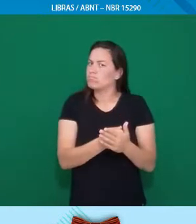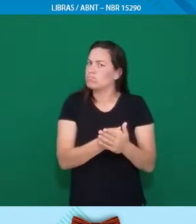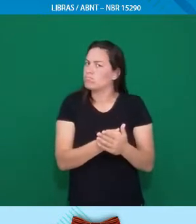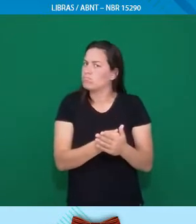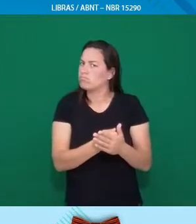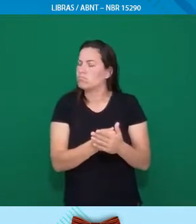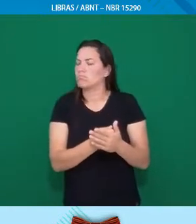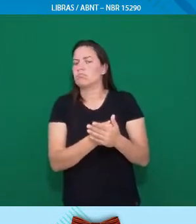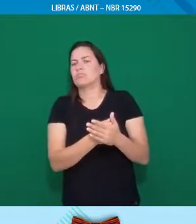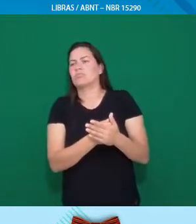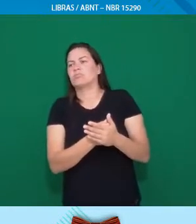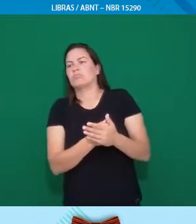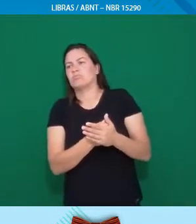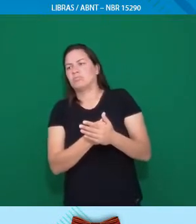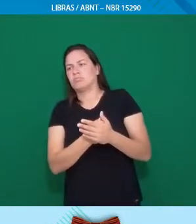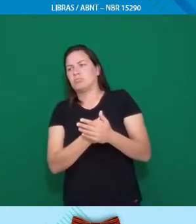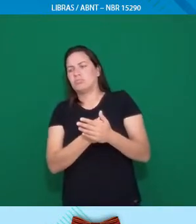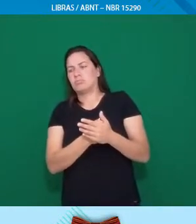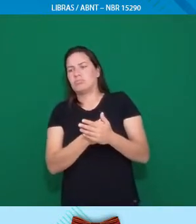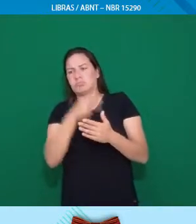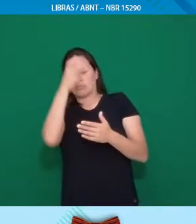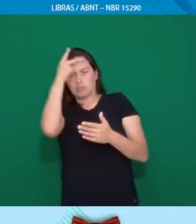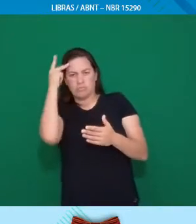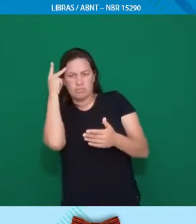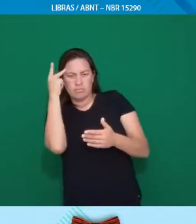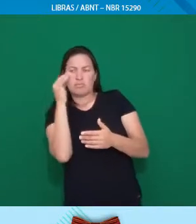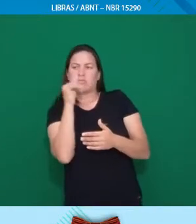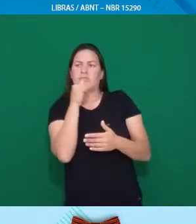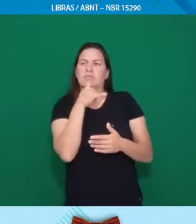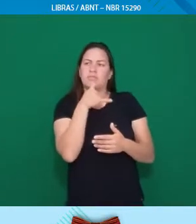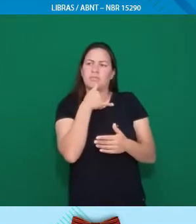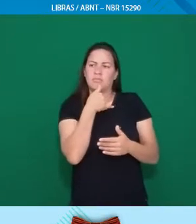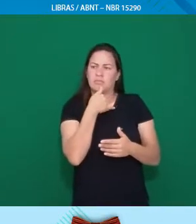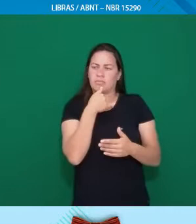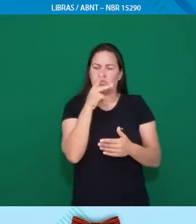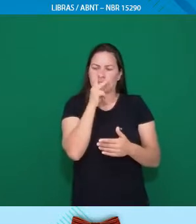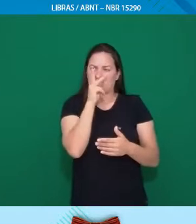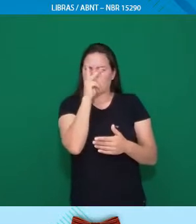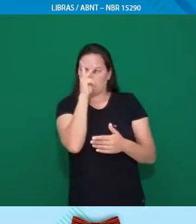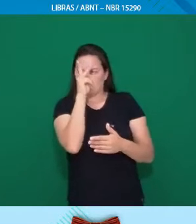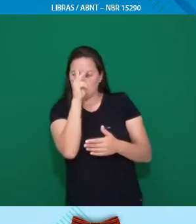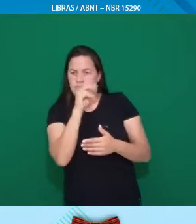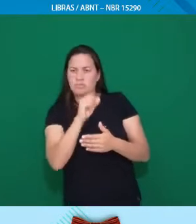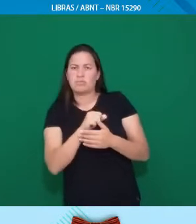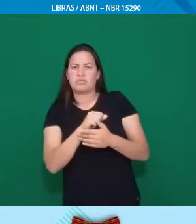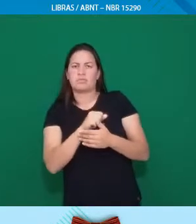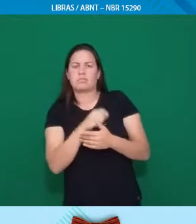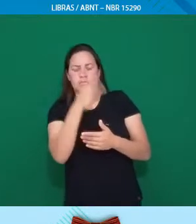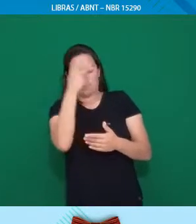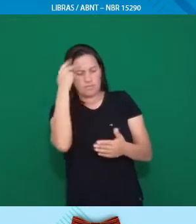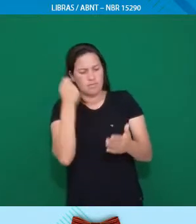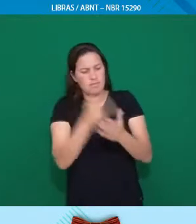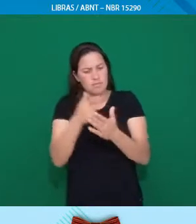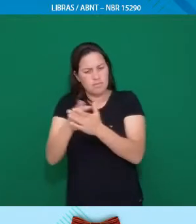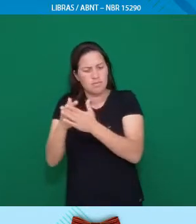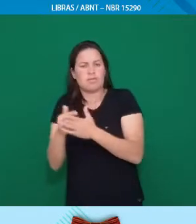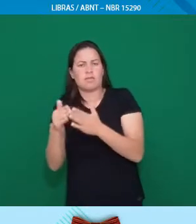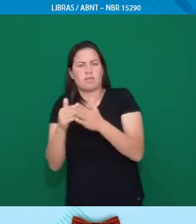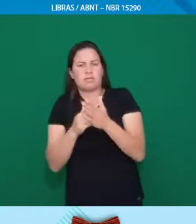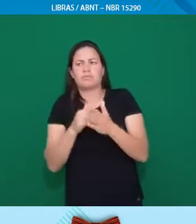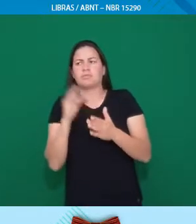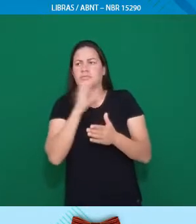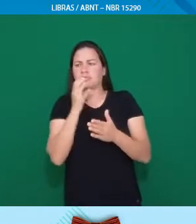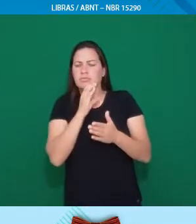Lita tá então é humilhando as pessoas enviando forcejando e dizendo que a pessoa tem que